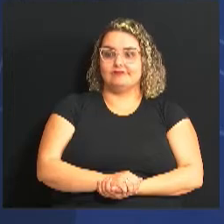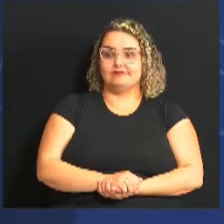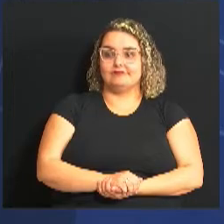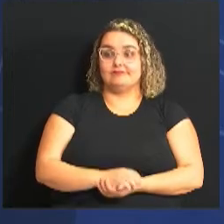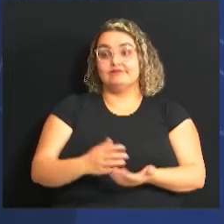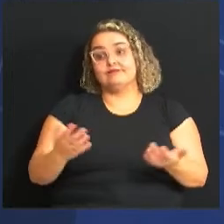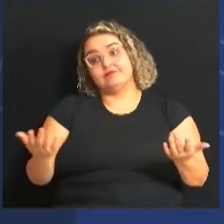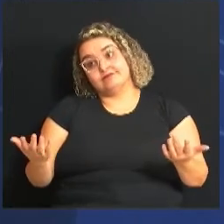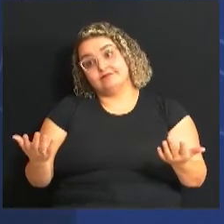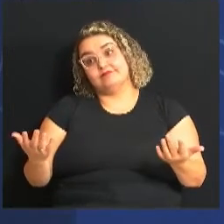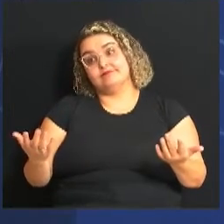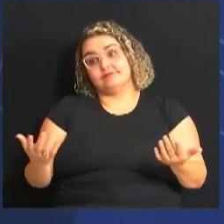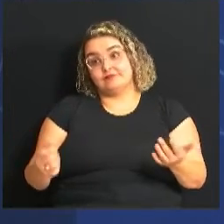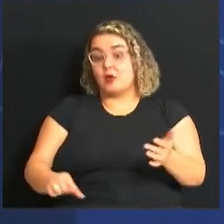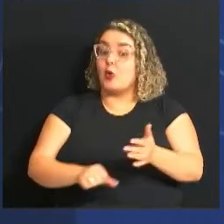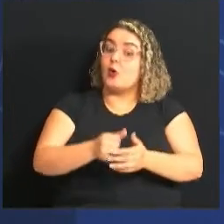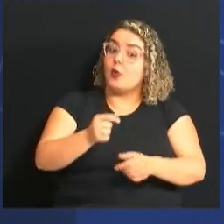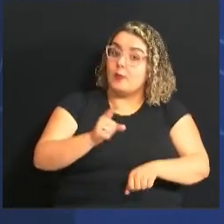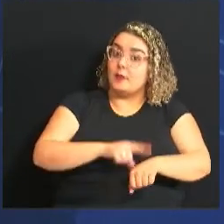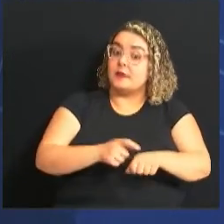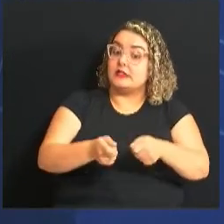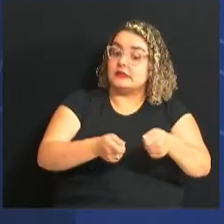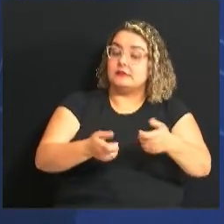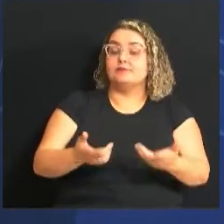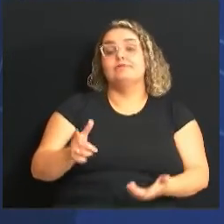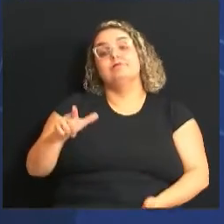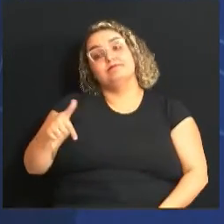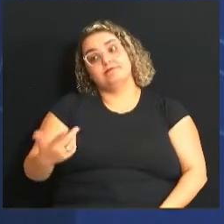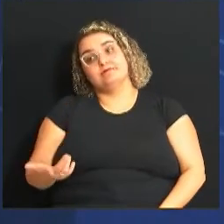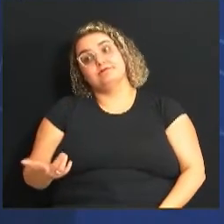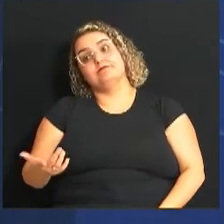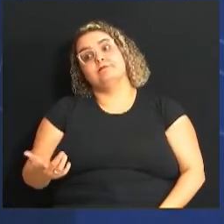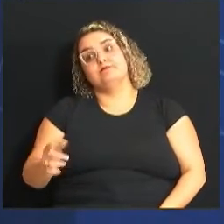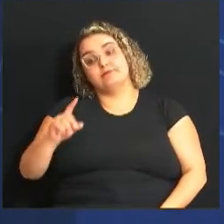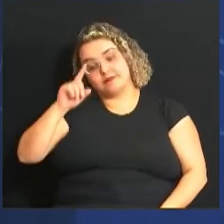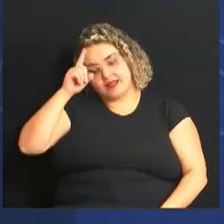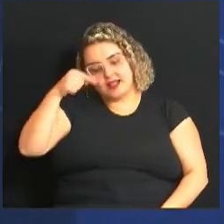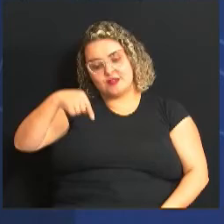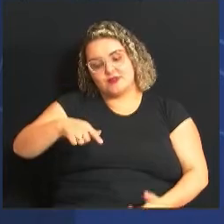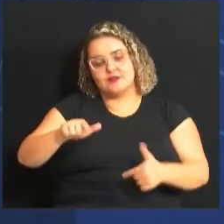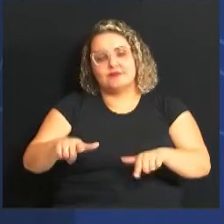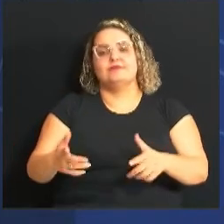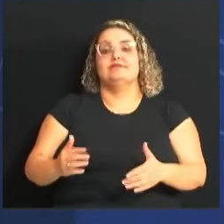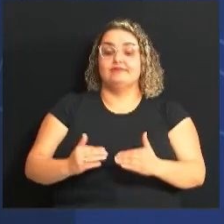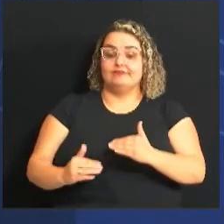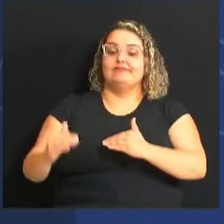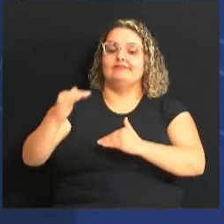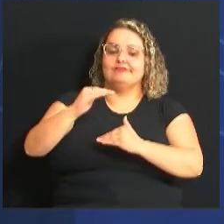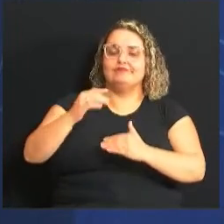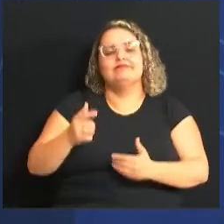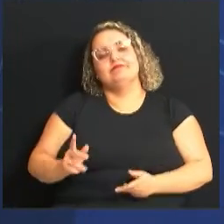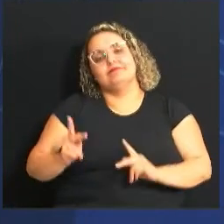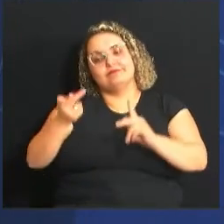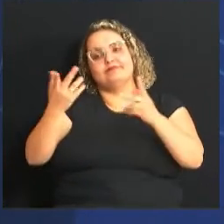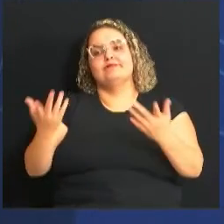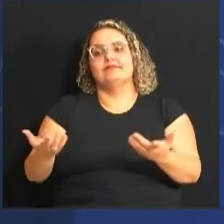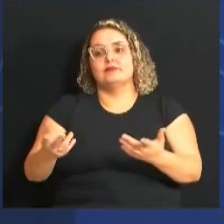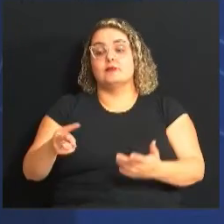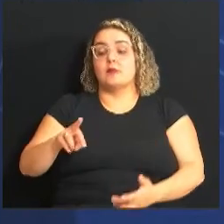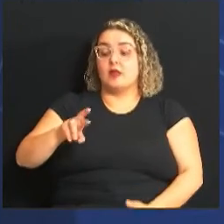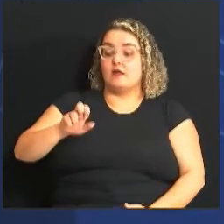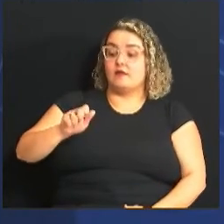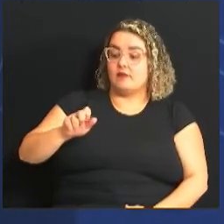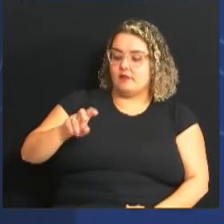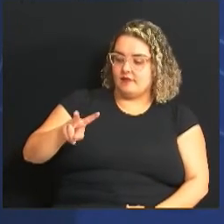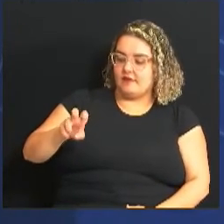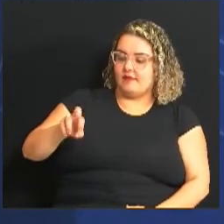Bom, foi um primeiro tempo equilibrado, né? Mas depois as donas da casa foram superiores e venceram. Veracruz Basquete